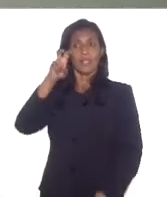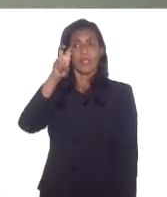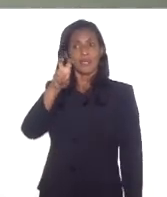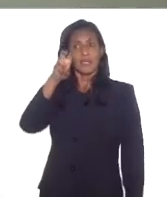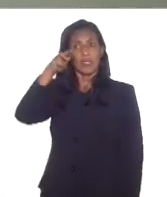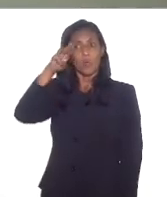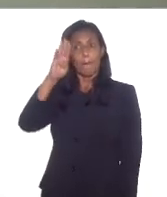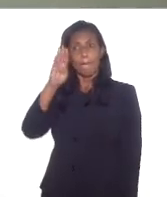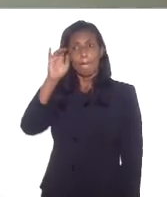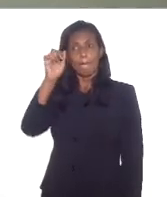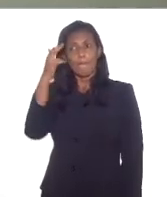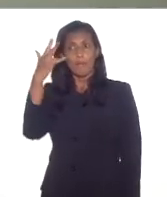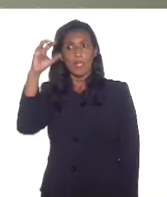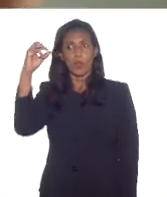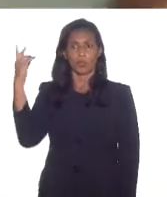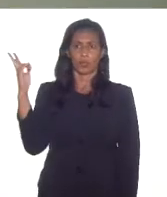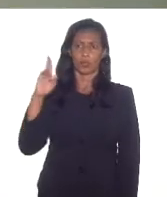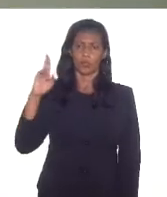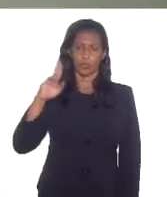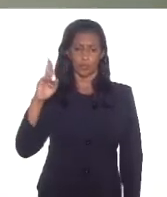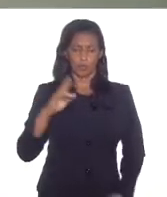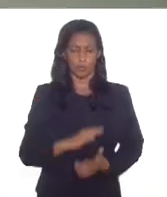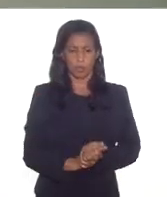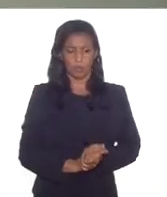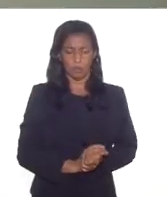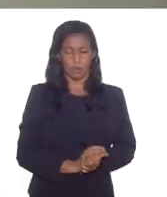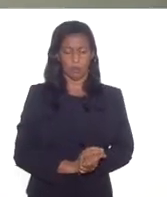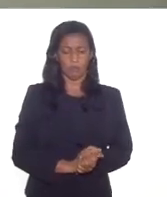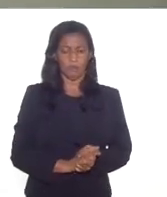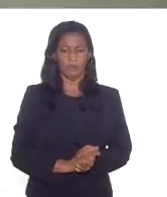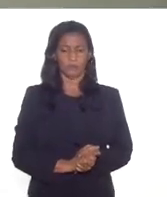reais, introduzindo, vou usar o termo que se